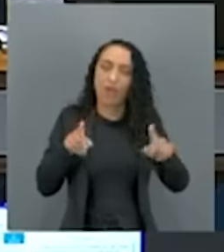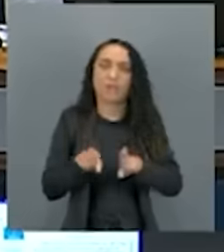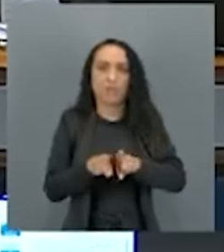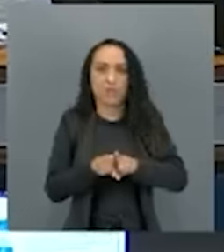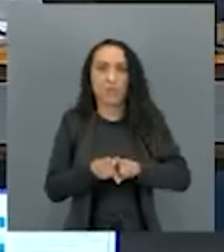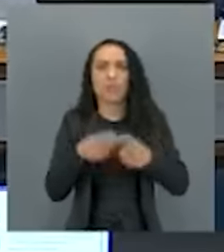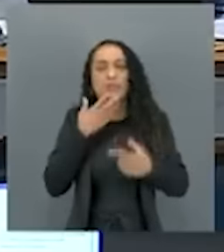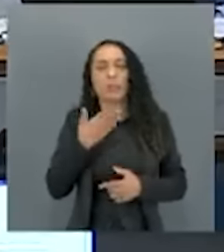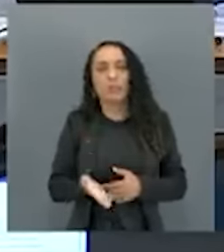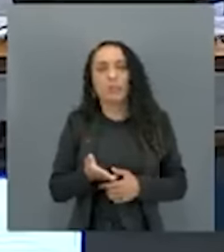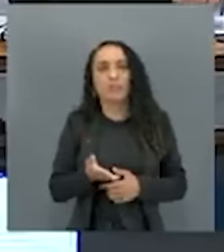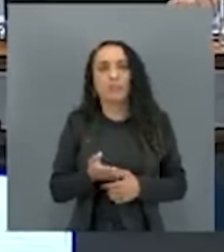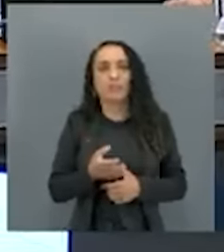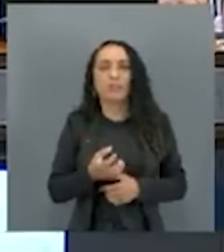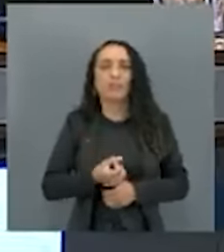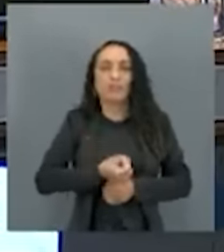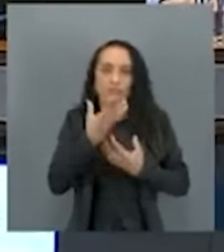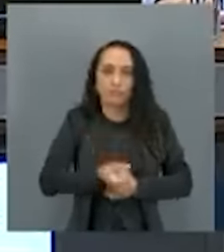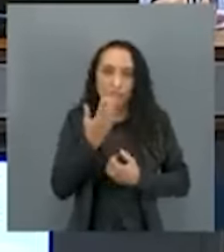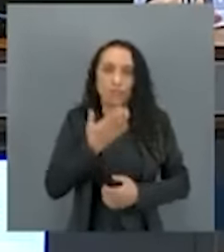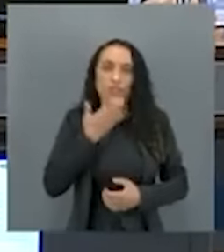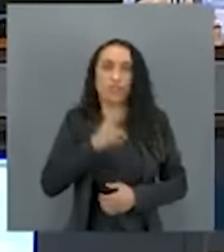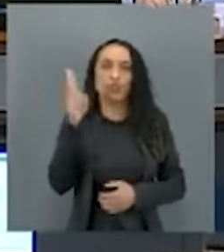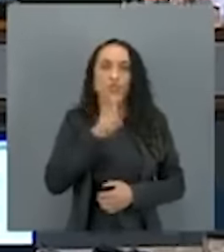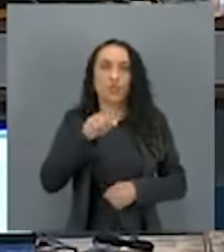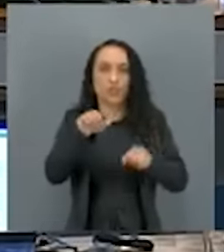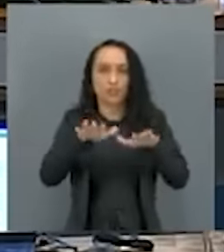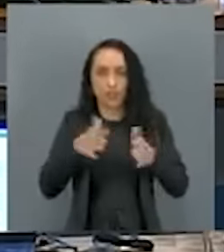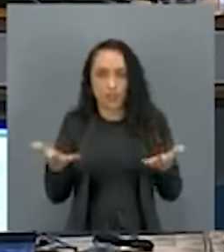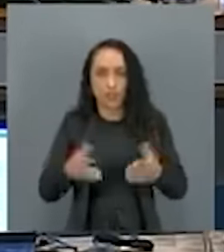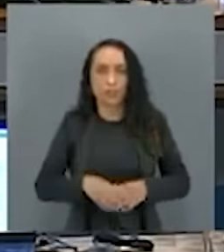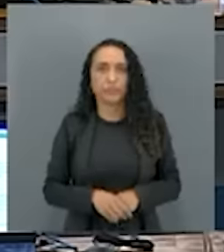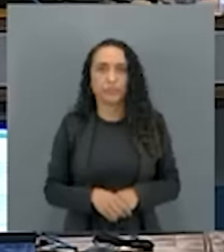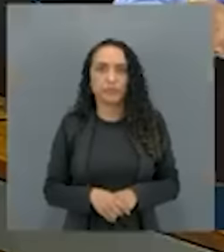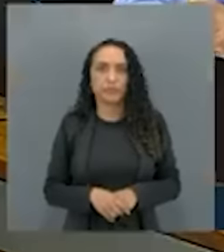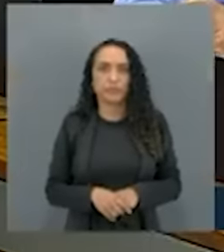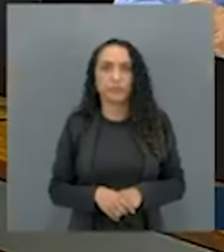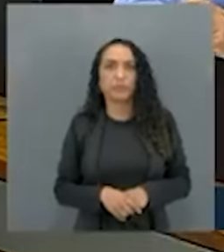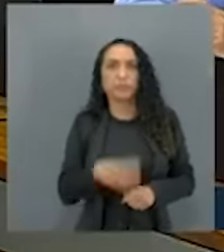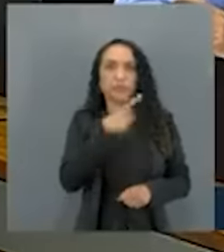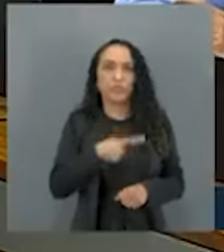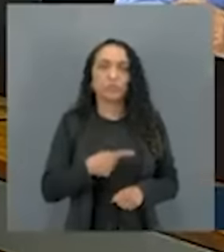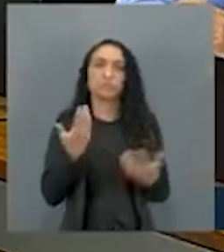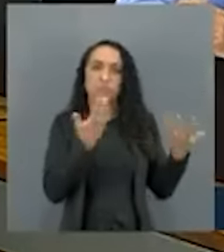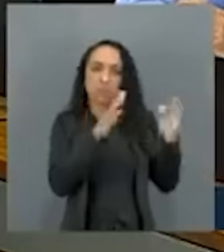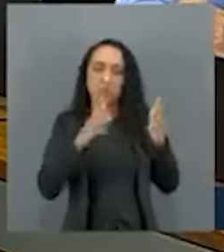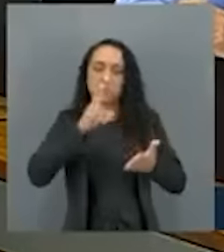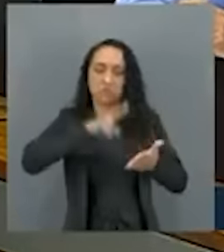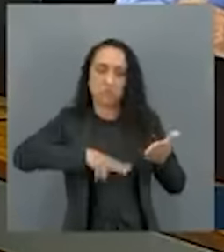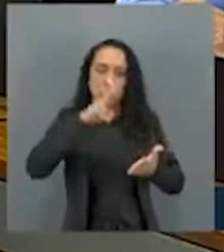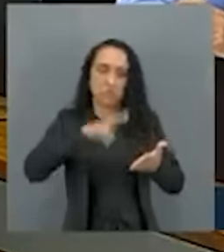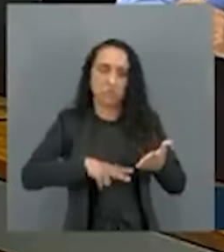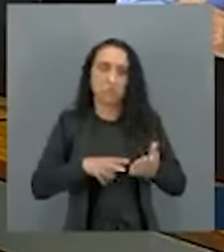faço esse requerimento verbal a vossa excelência para o pedido de urgência ao plenário do senhor presidente senhor presidente Parabéns pela sua leitura